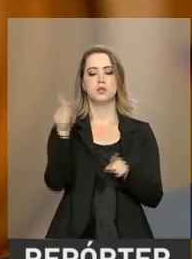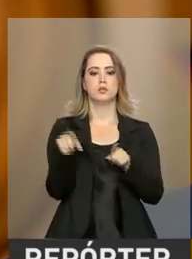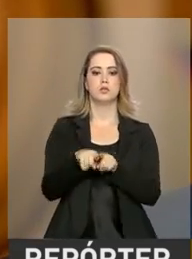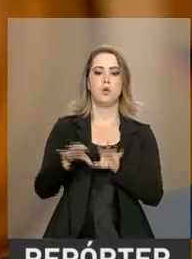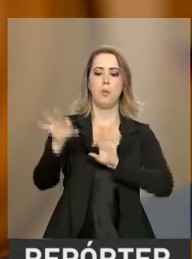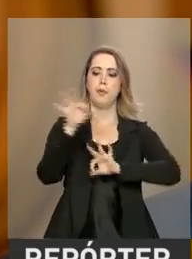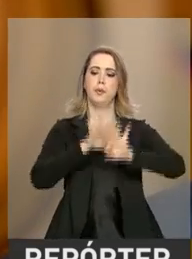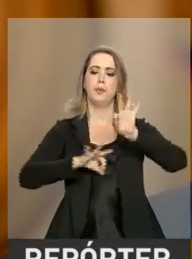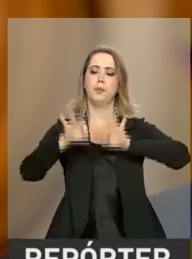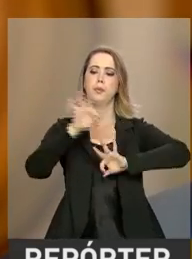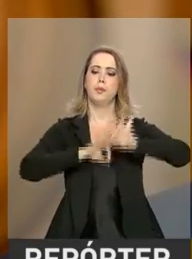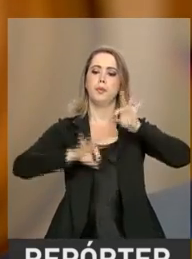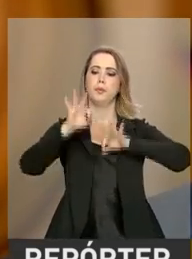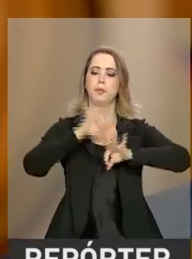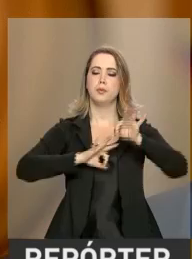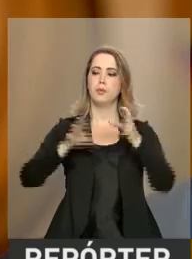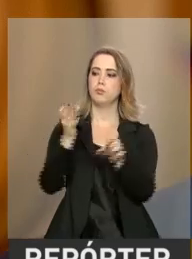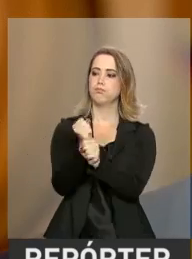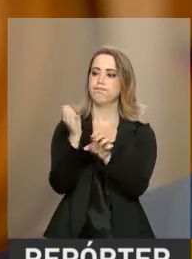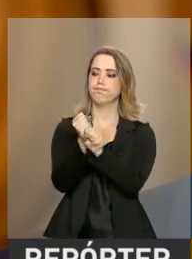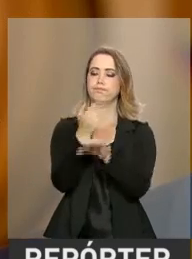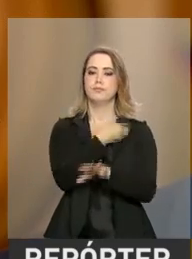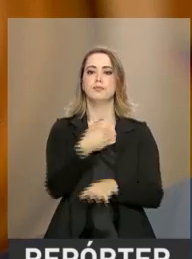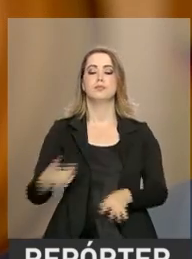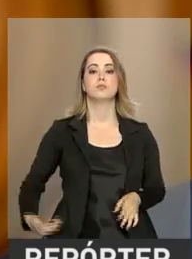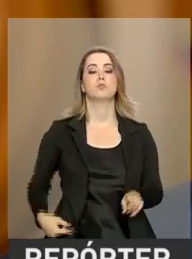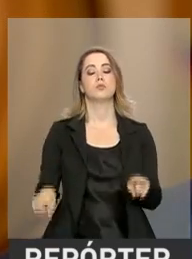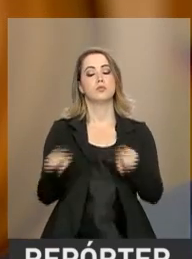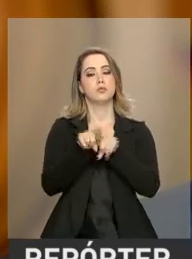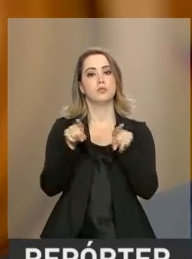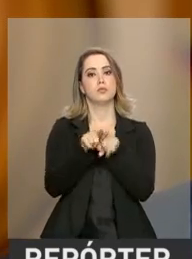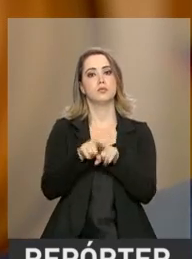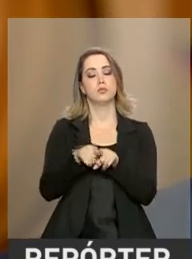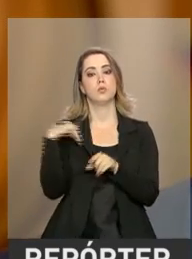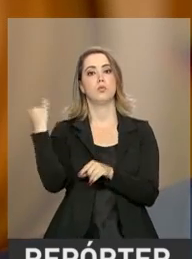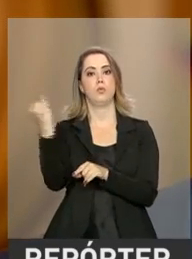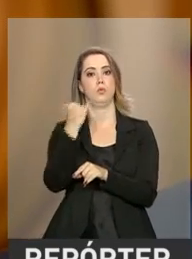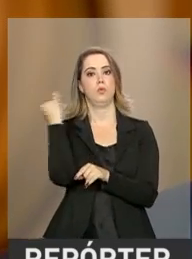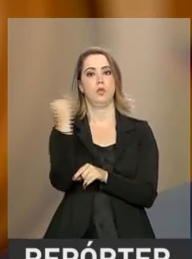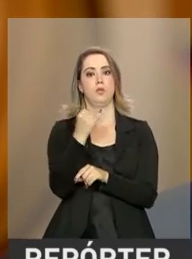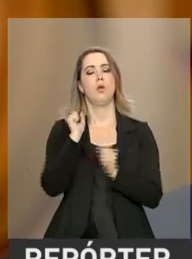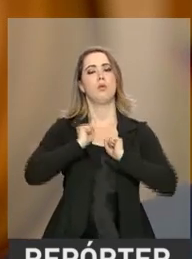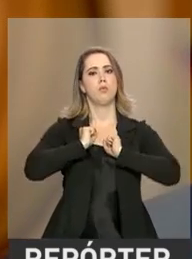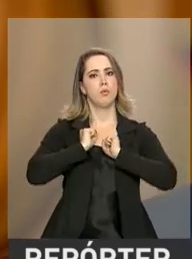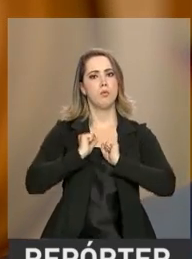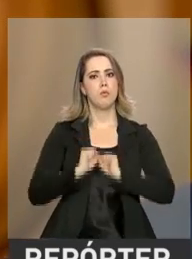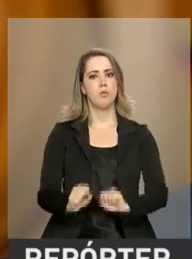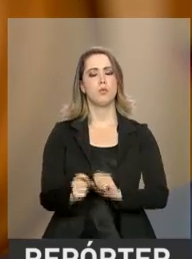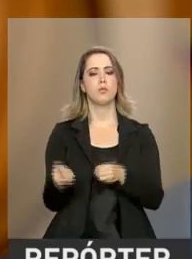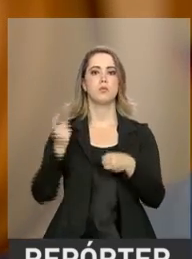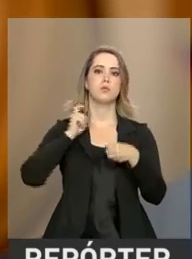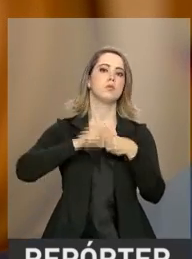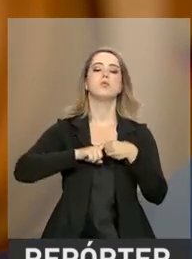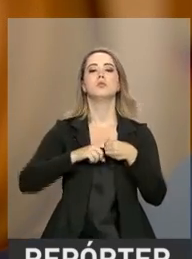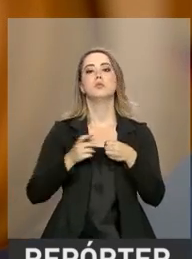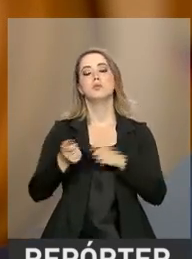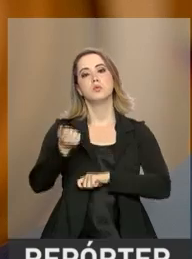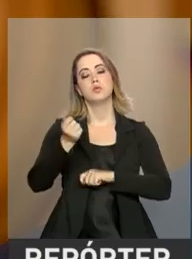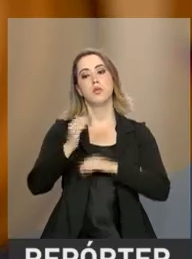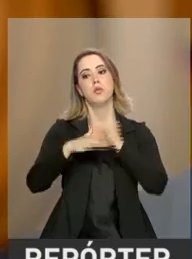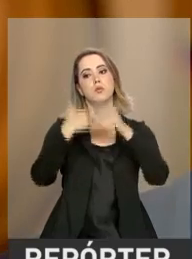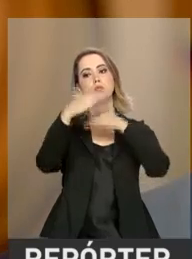reorganizar as contas públicas, mas, acima de tudo, ela é uma medida importante para permitir a retomada do